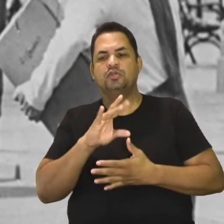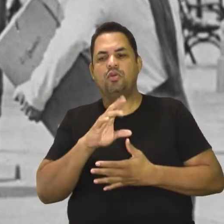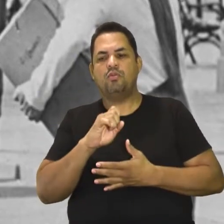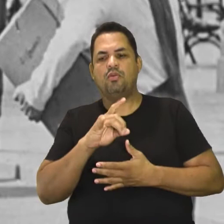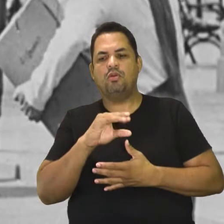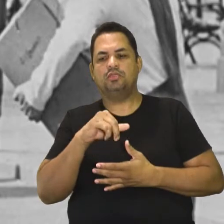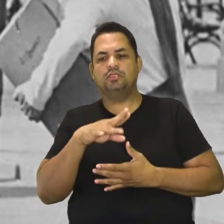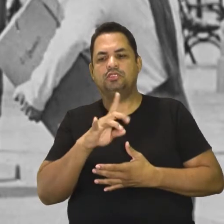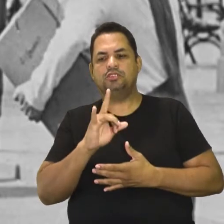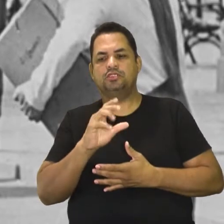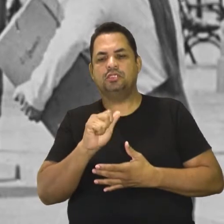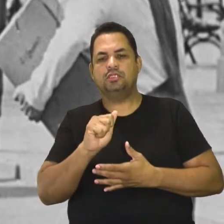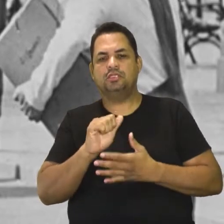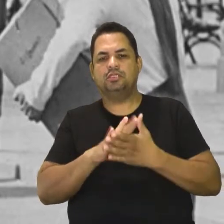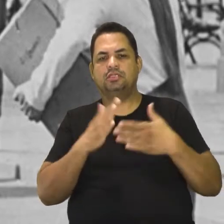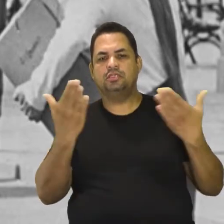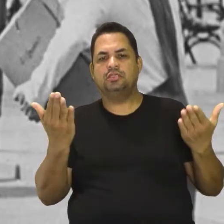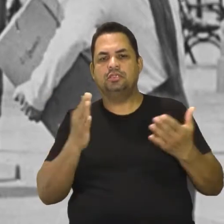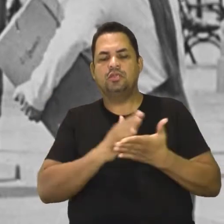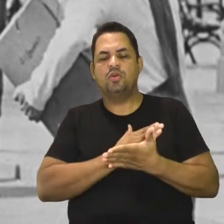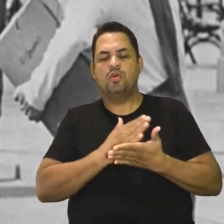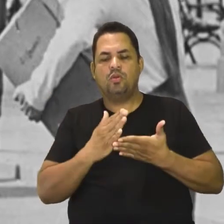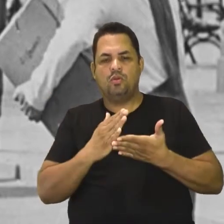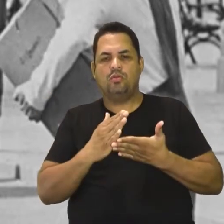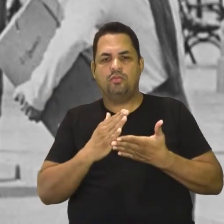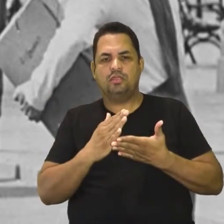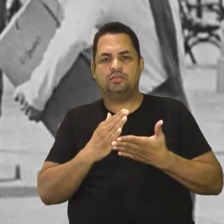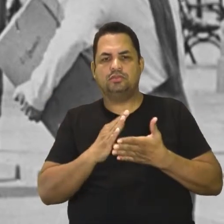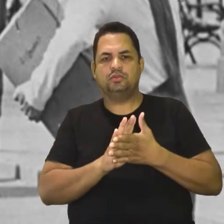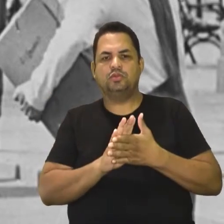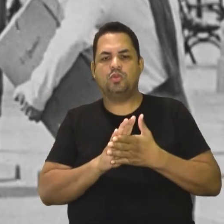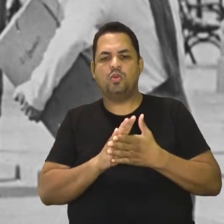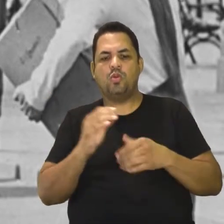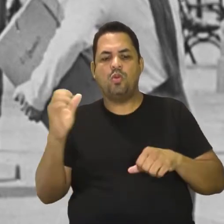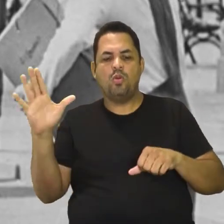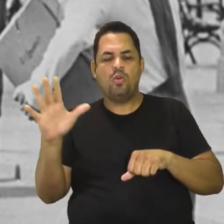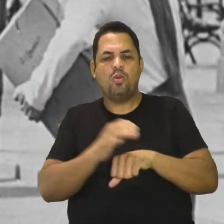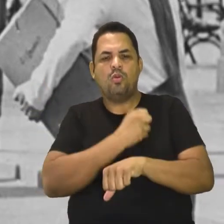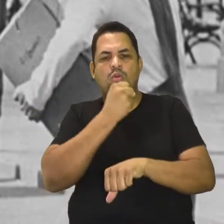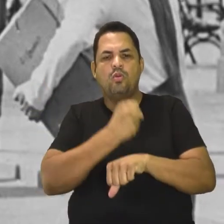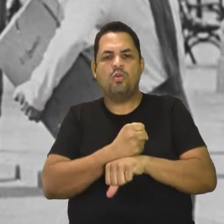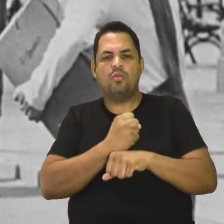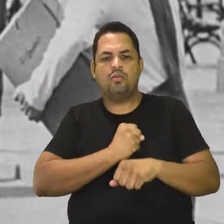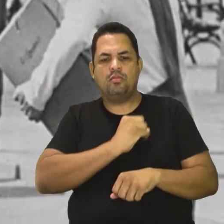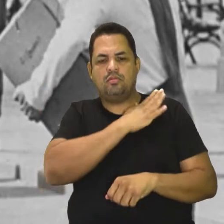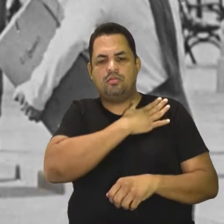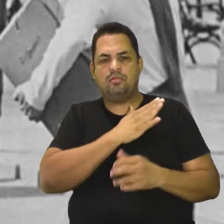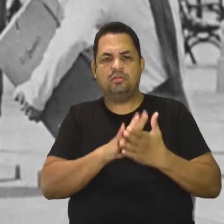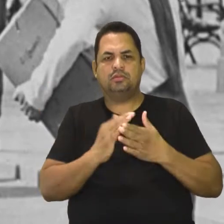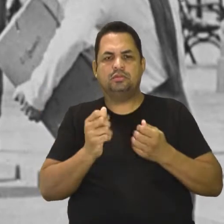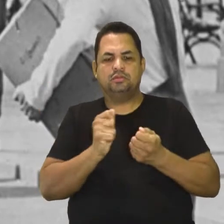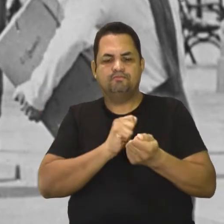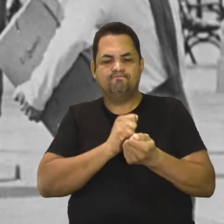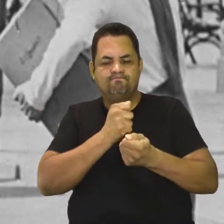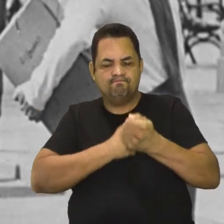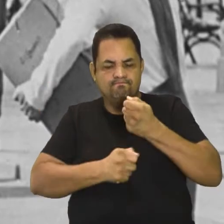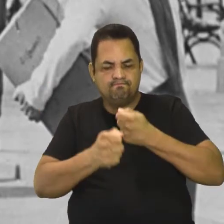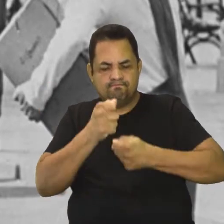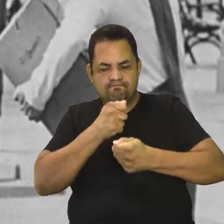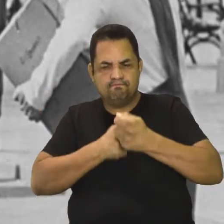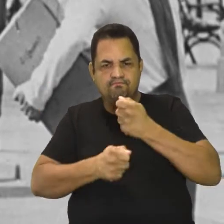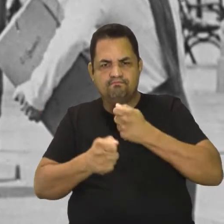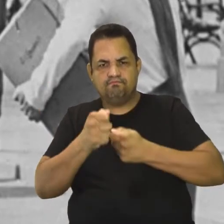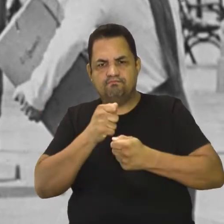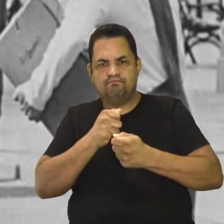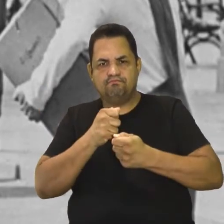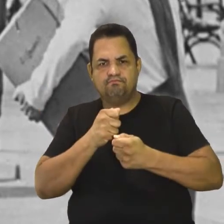Branco, apesar de ser o início do golpe militar com Castelo Branco, mas Castelo Branco ele administrava de uma forma